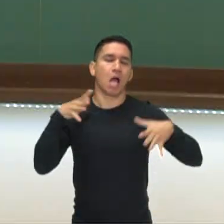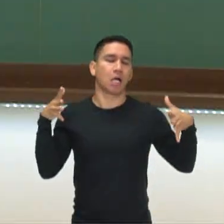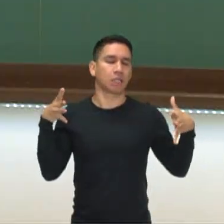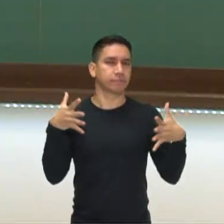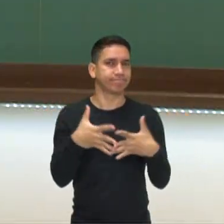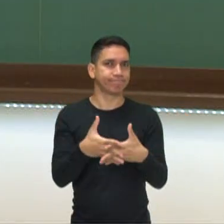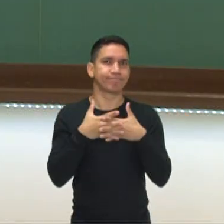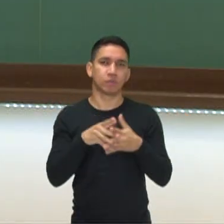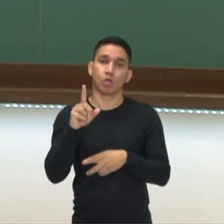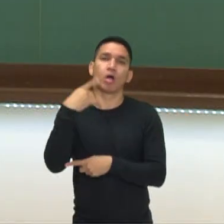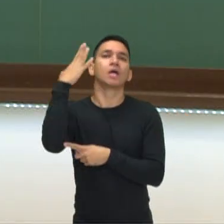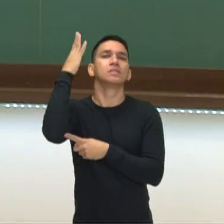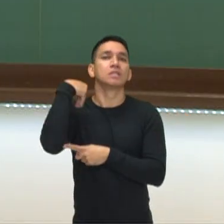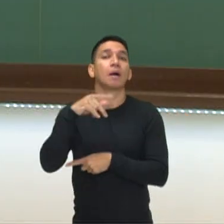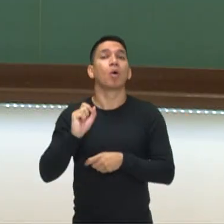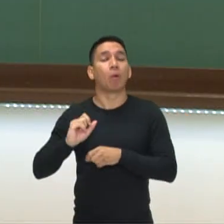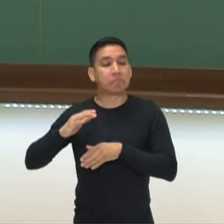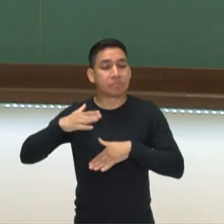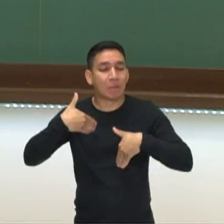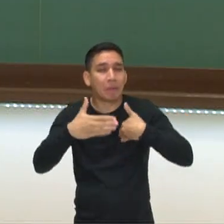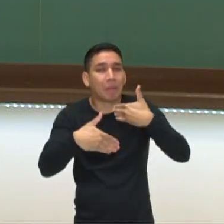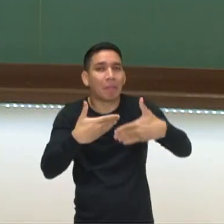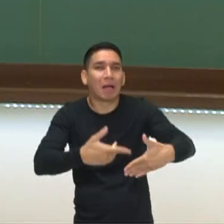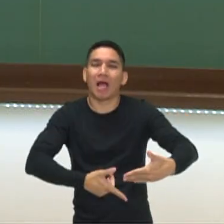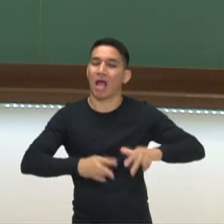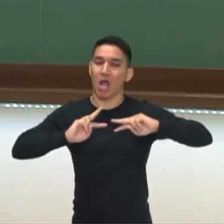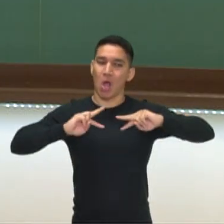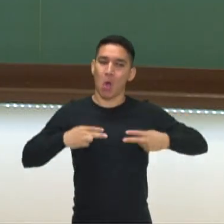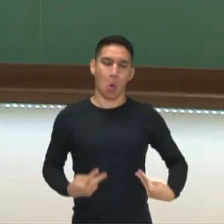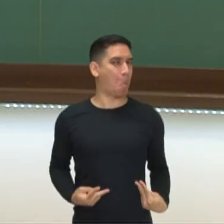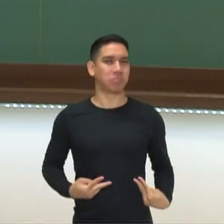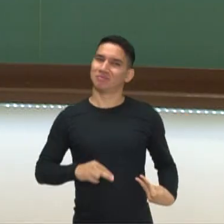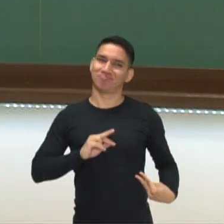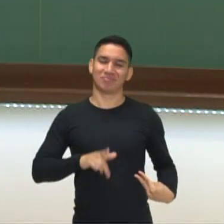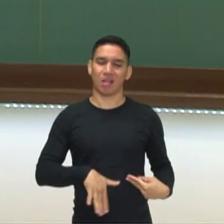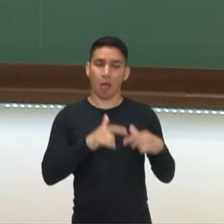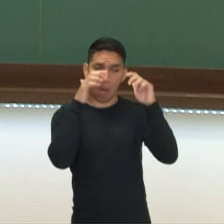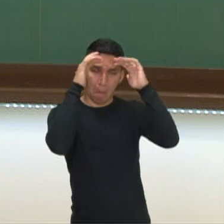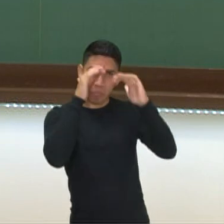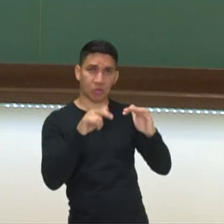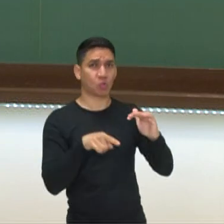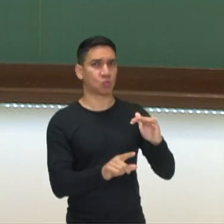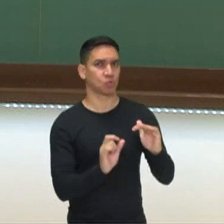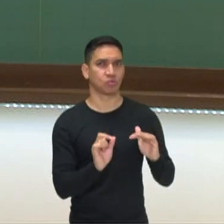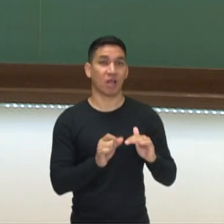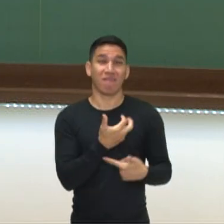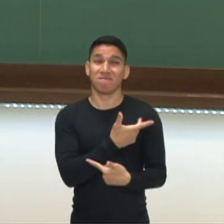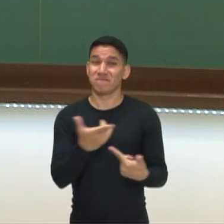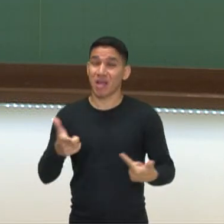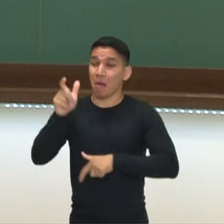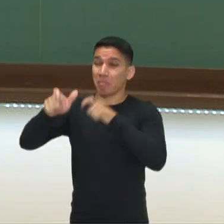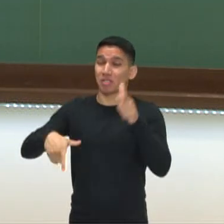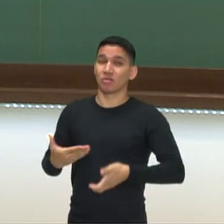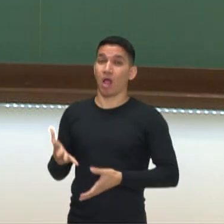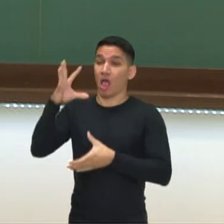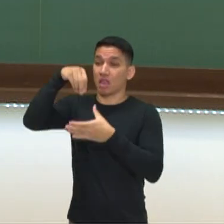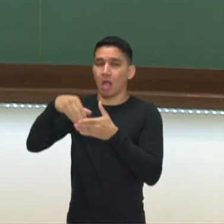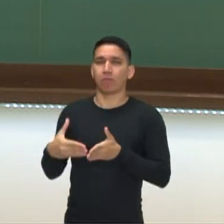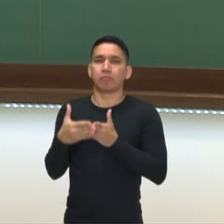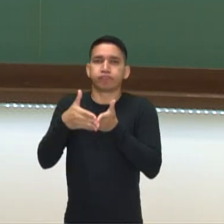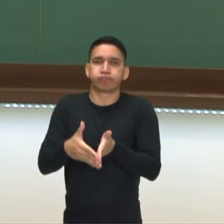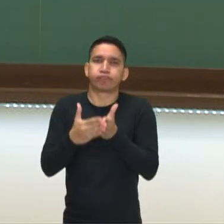complicada, a gente sabe que os trajetos eram desumanos, eram colocadas muitas pessoas dentro desses navios negreiros, as